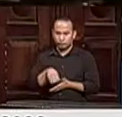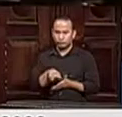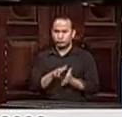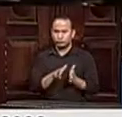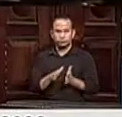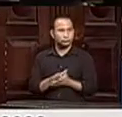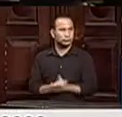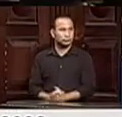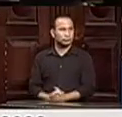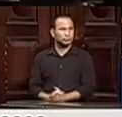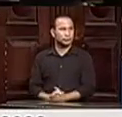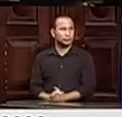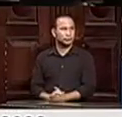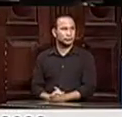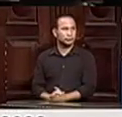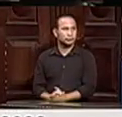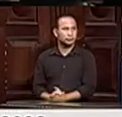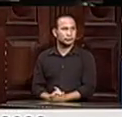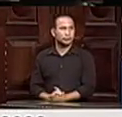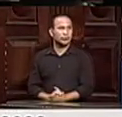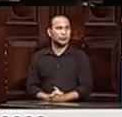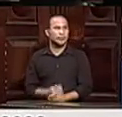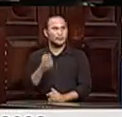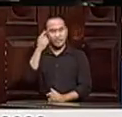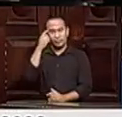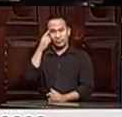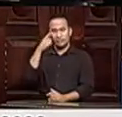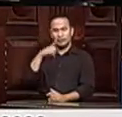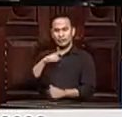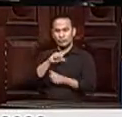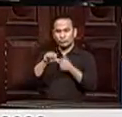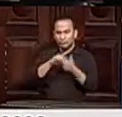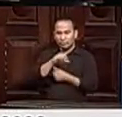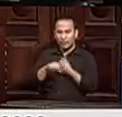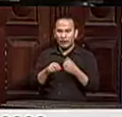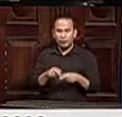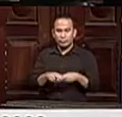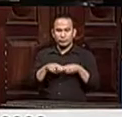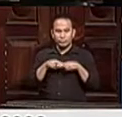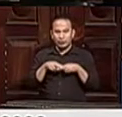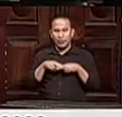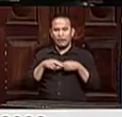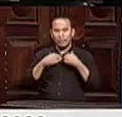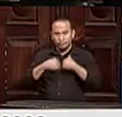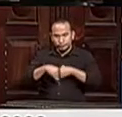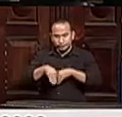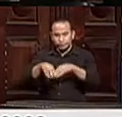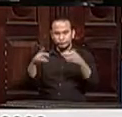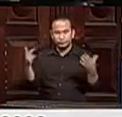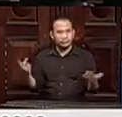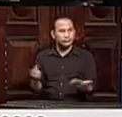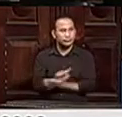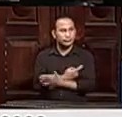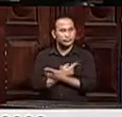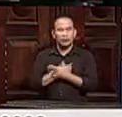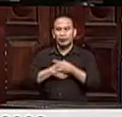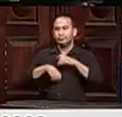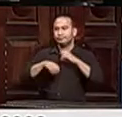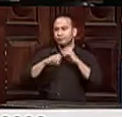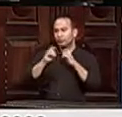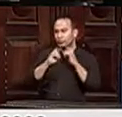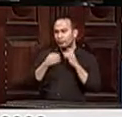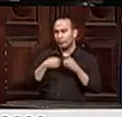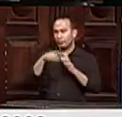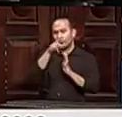Às vezes eu fico pensando se eu tenho que mudar minha postura, sabe? Porque eu colaboro para que a sessão corra bem, atendo a presidência, não discuto meu projeto,